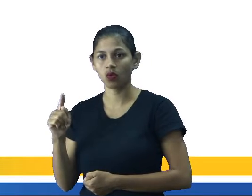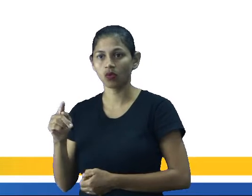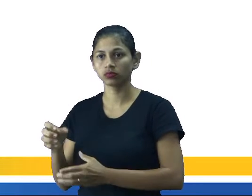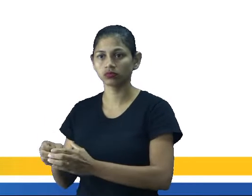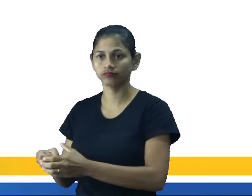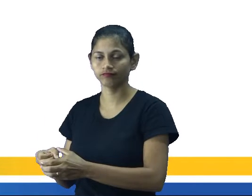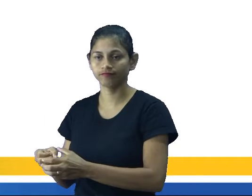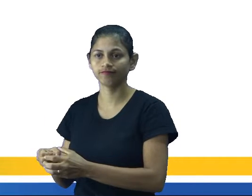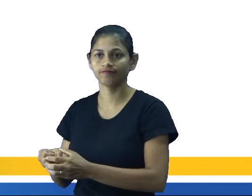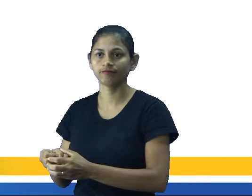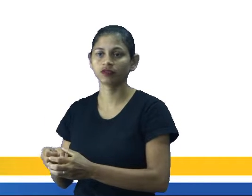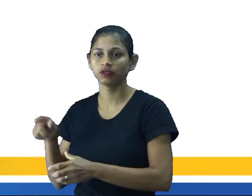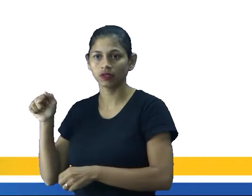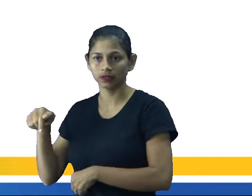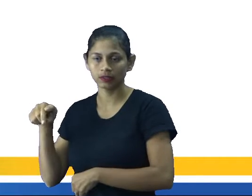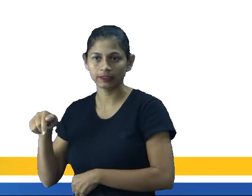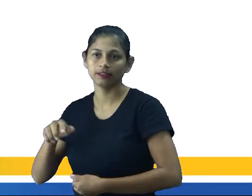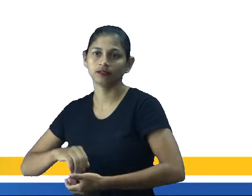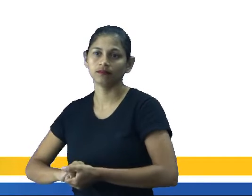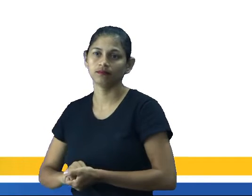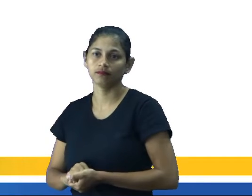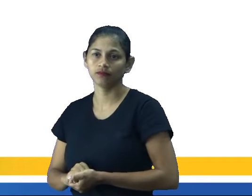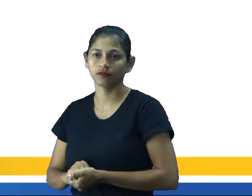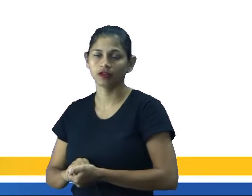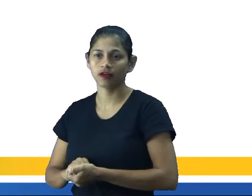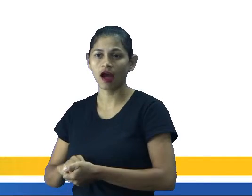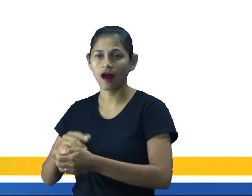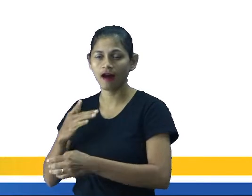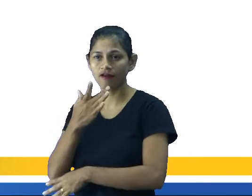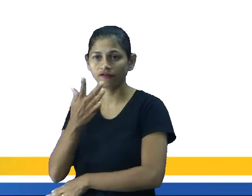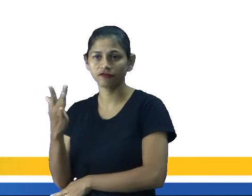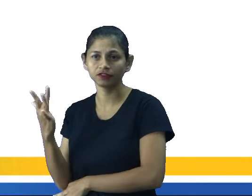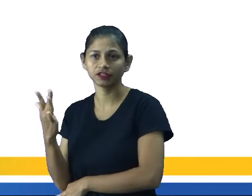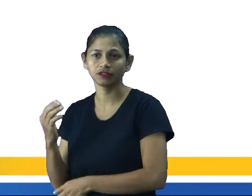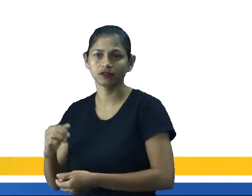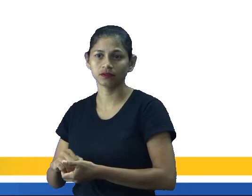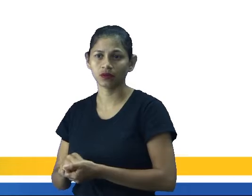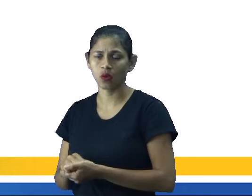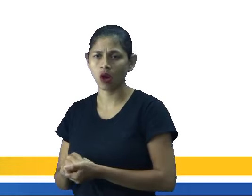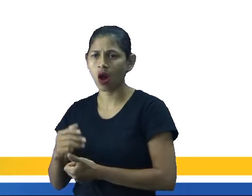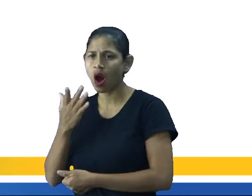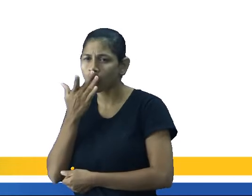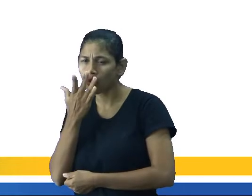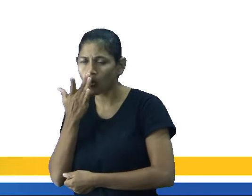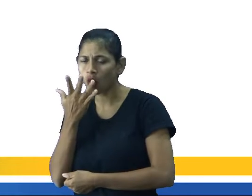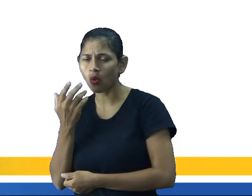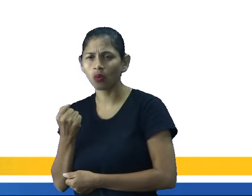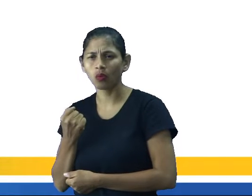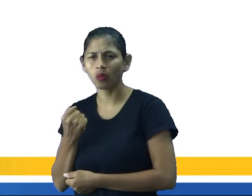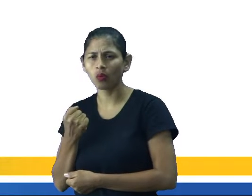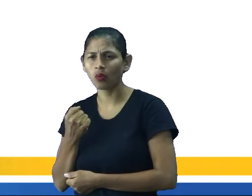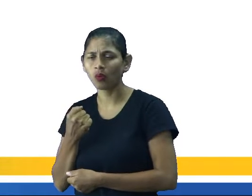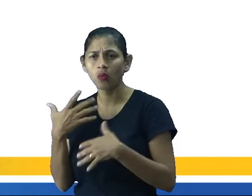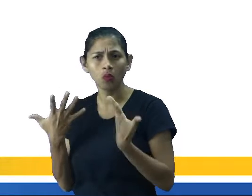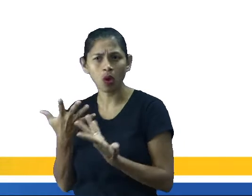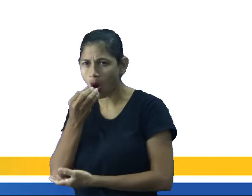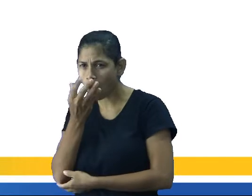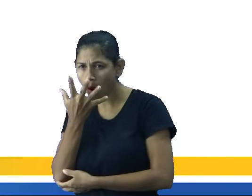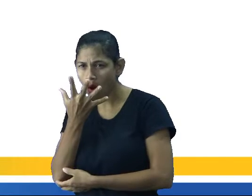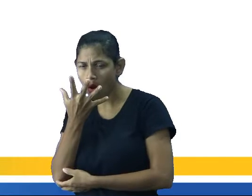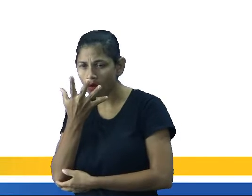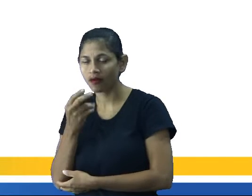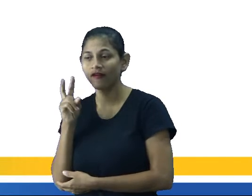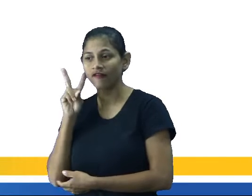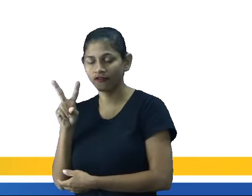célula eucarionte, que é a célula eucarionte vegetal. Observem a cor dela. Que cor ela é mesmo? Estamos vendo que ela